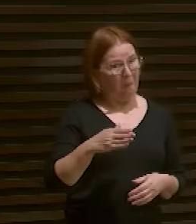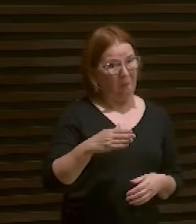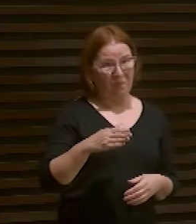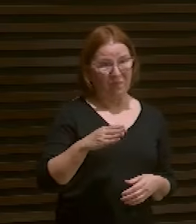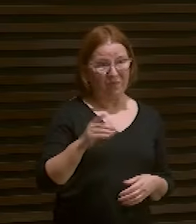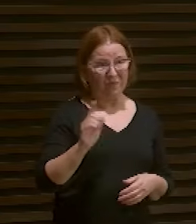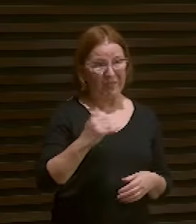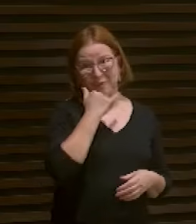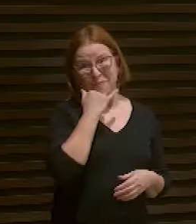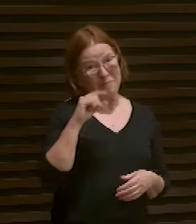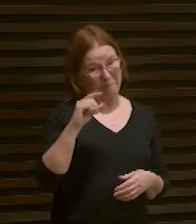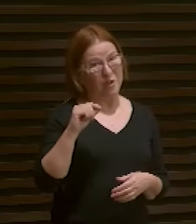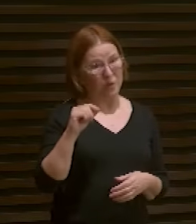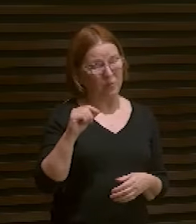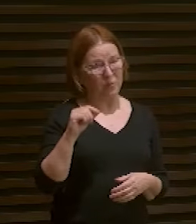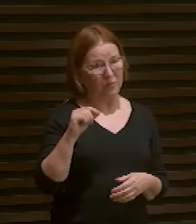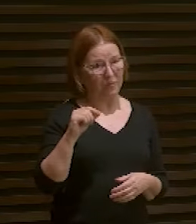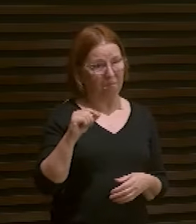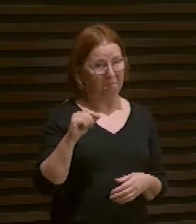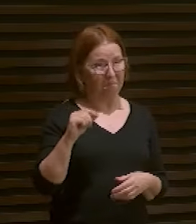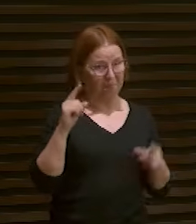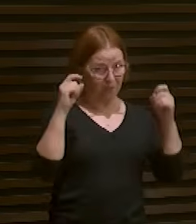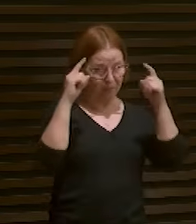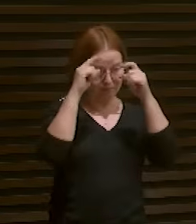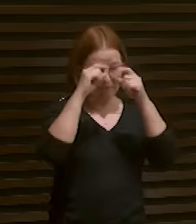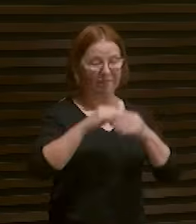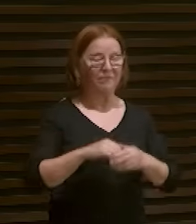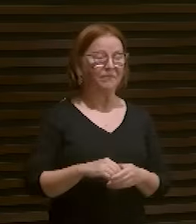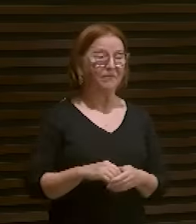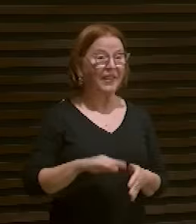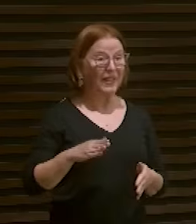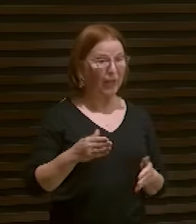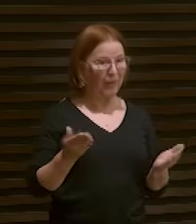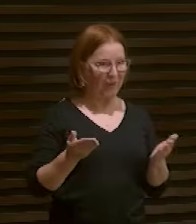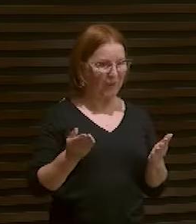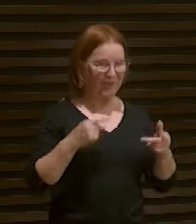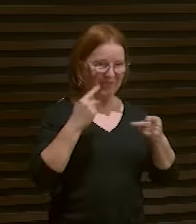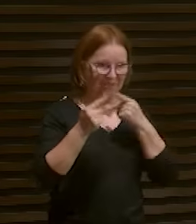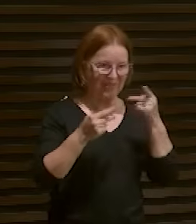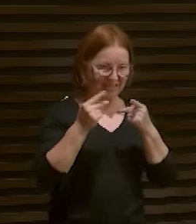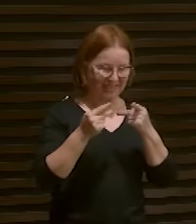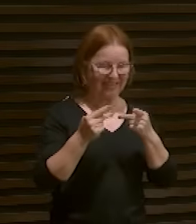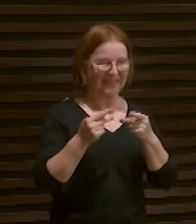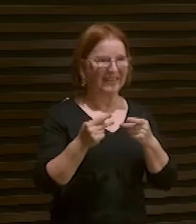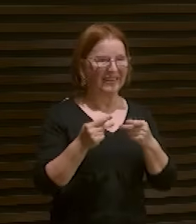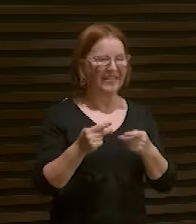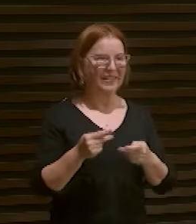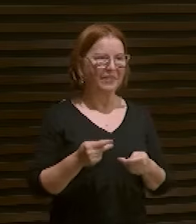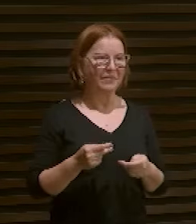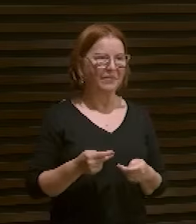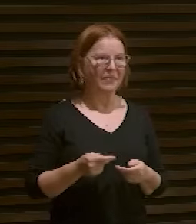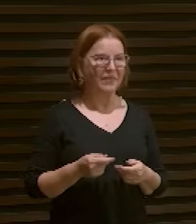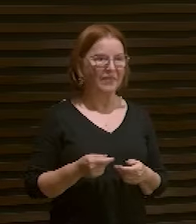perdão, é muito complicado. Então, hoje eu quero tratar um pouco com a igreja sobre essa questão